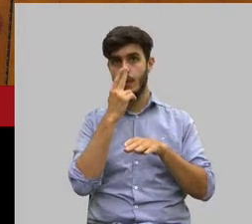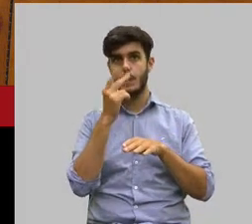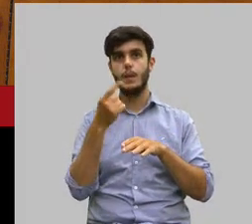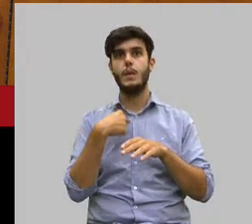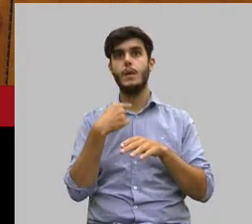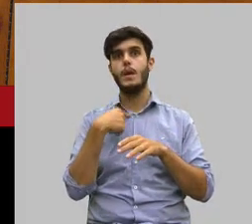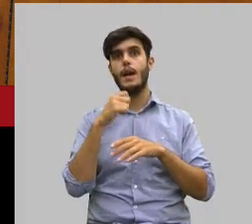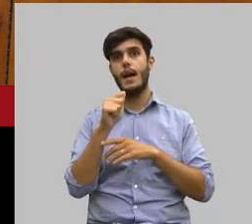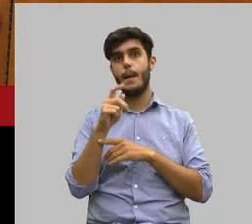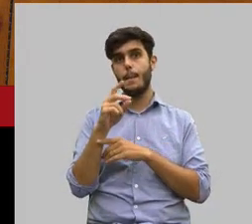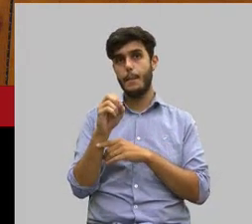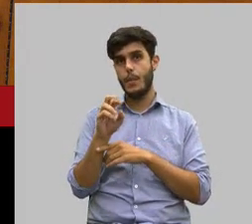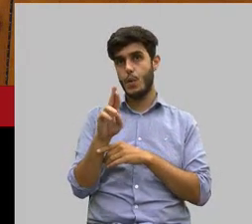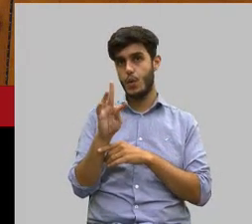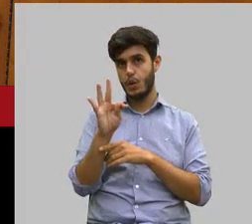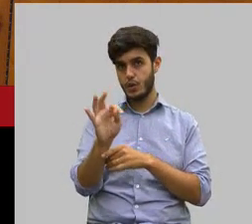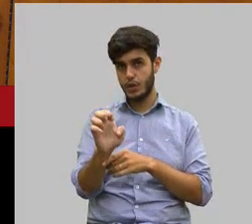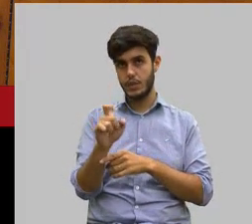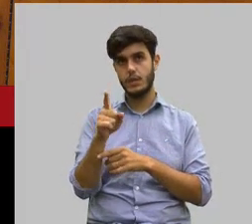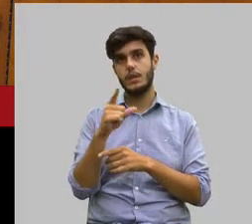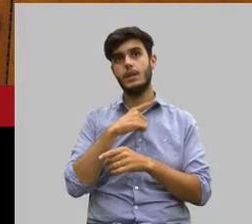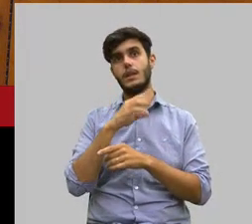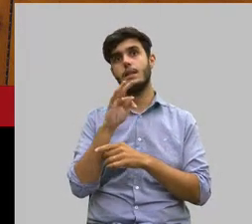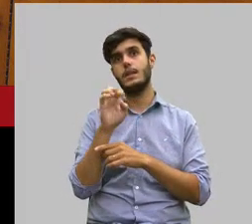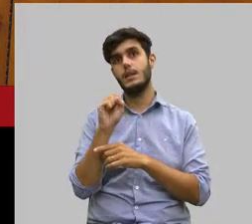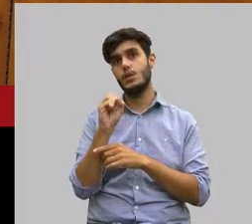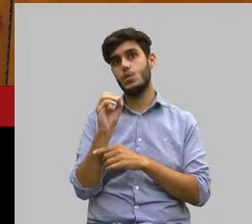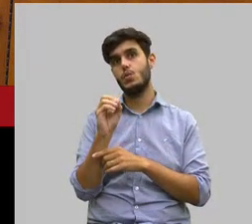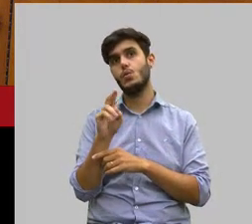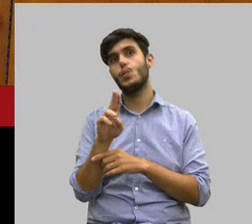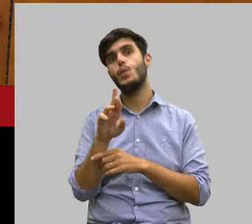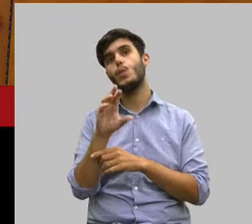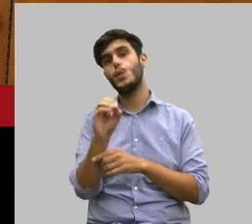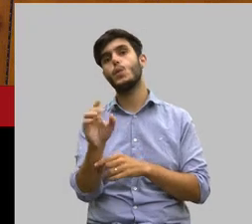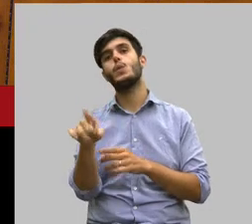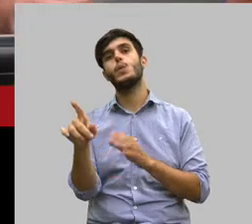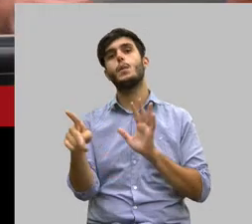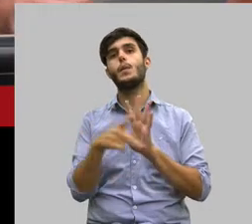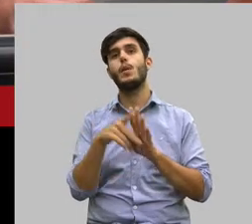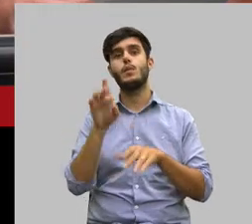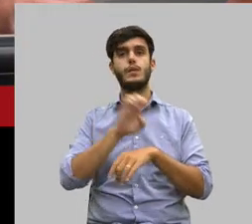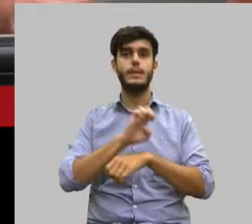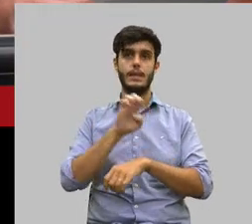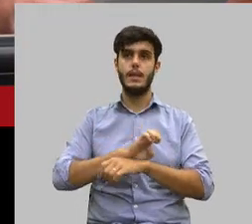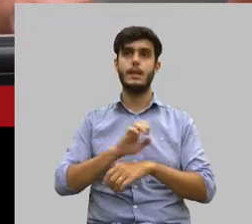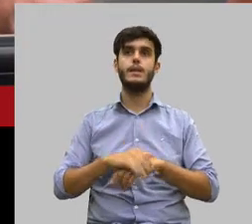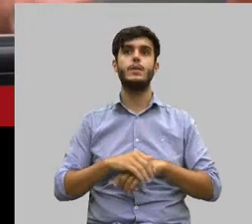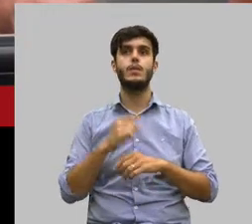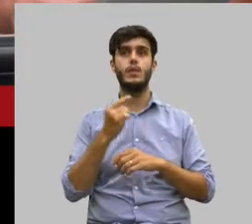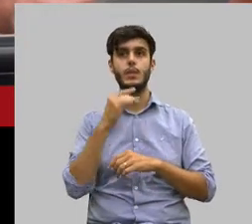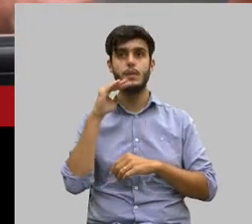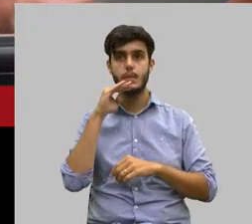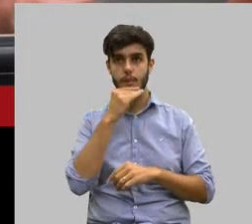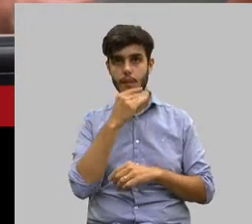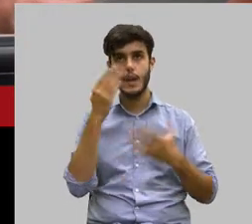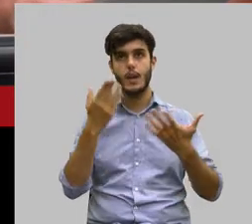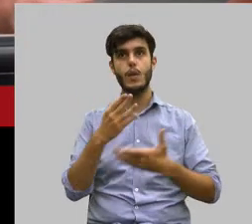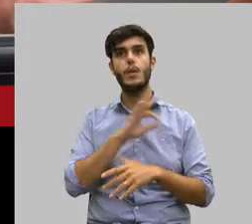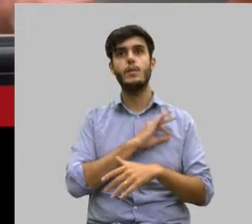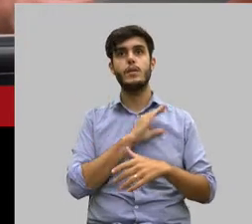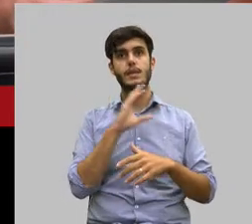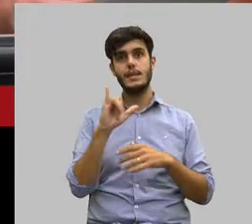aporte do tesouro do Estado a gente percebe que por mais que agora aqui falando da Polícia